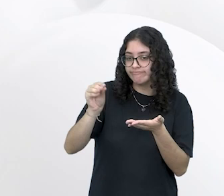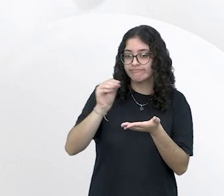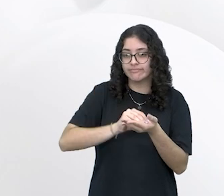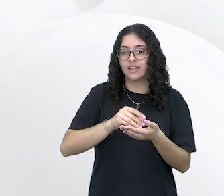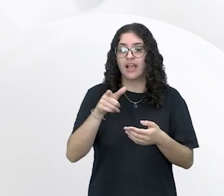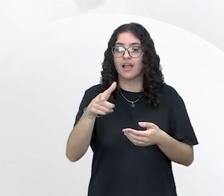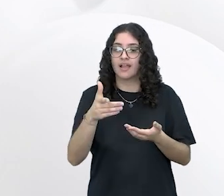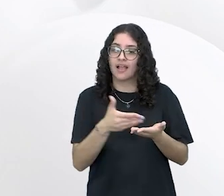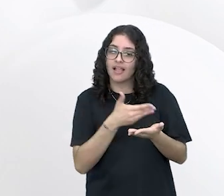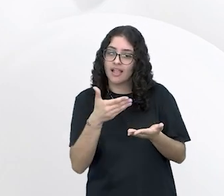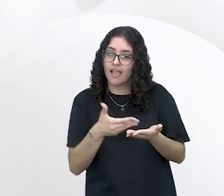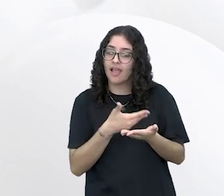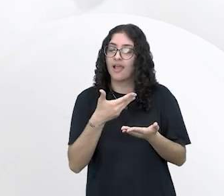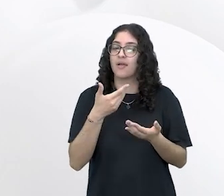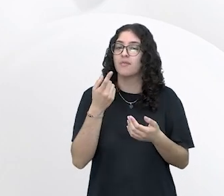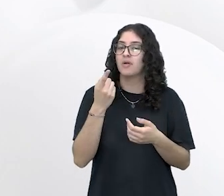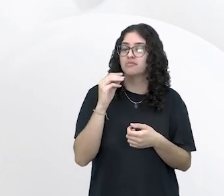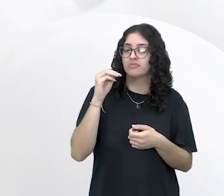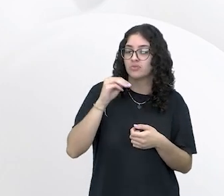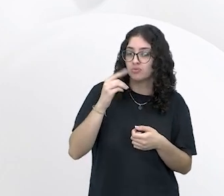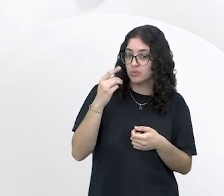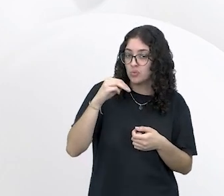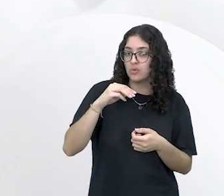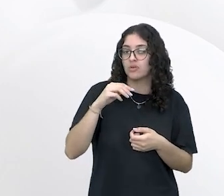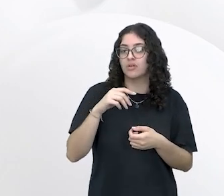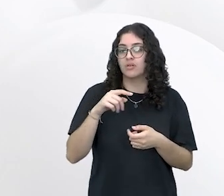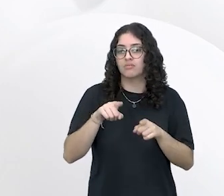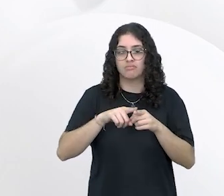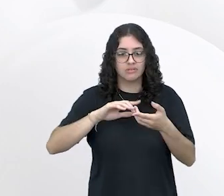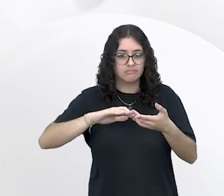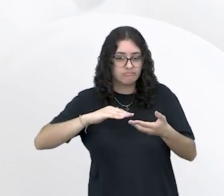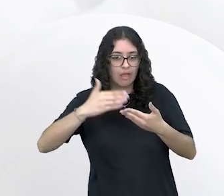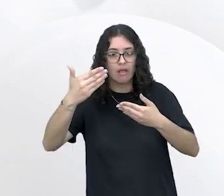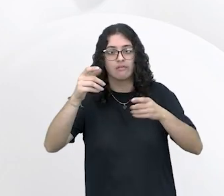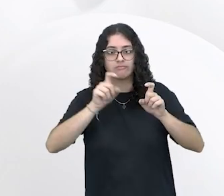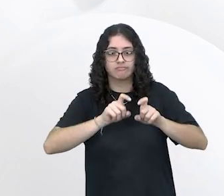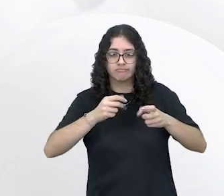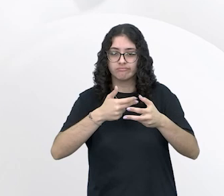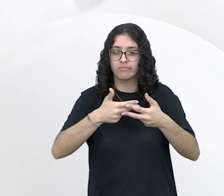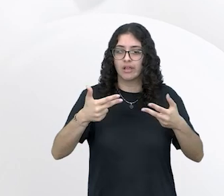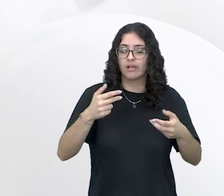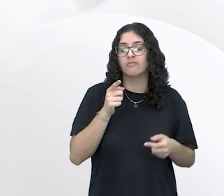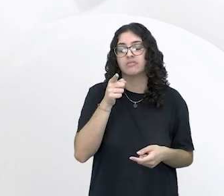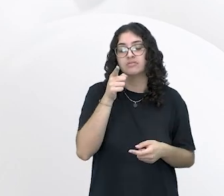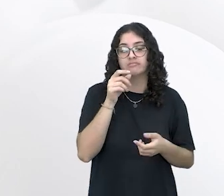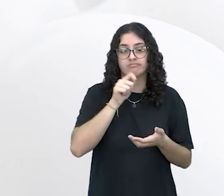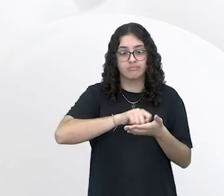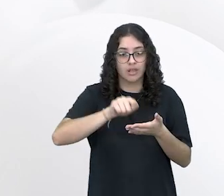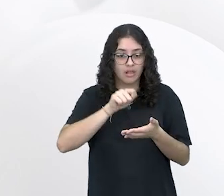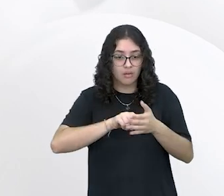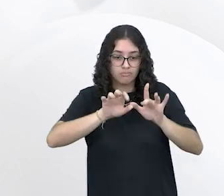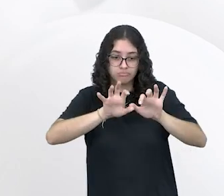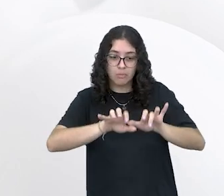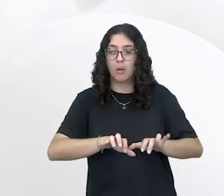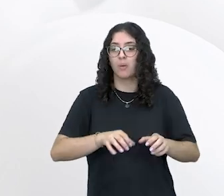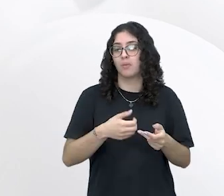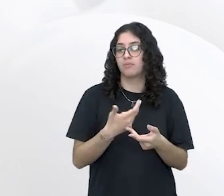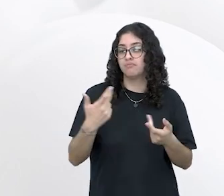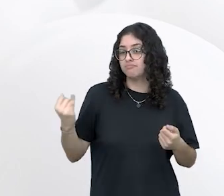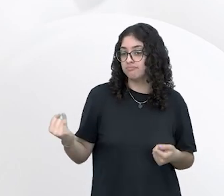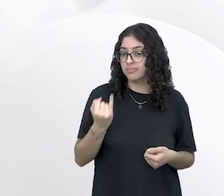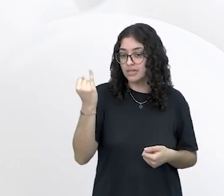os cadernos, os laptops aí, né, para fazerem as anotações necessárias,